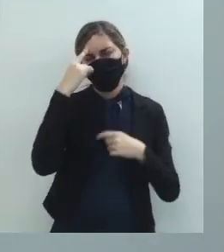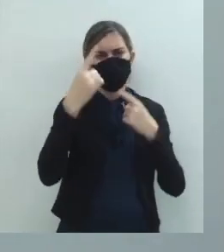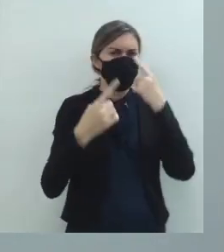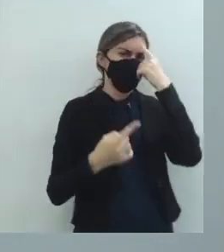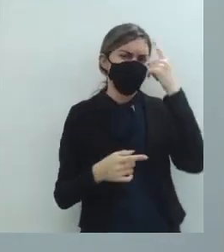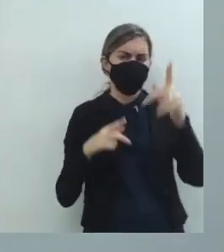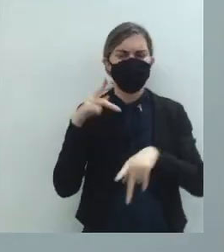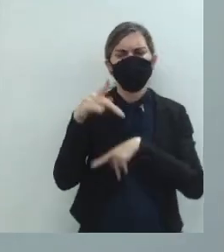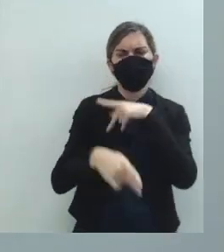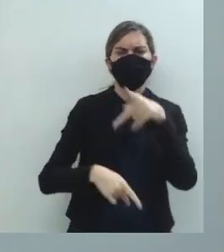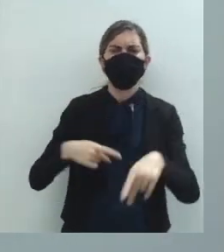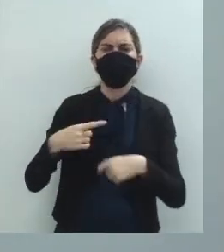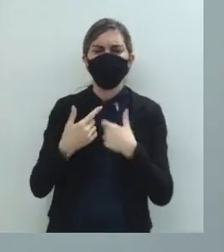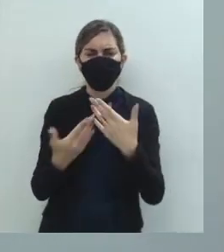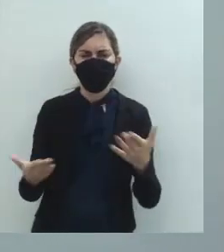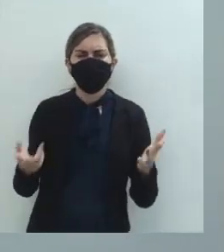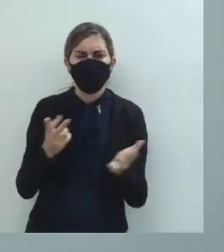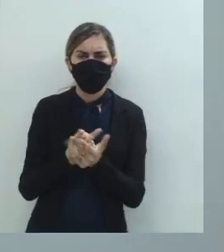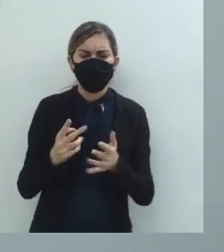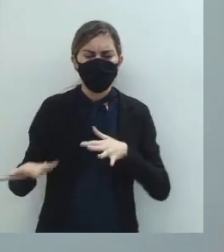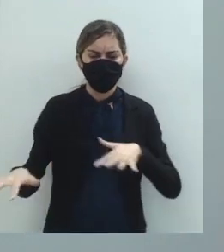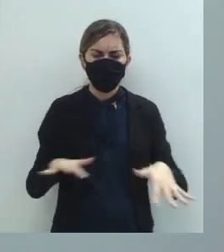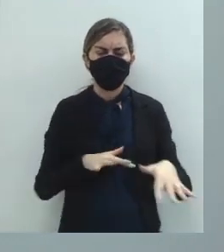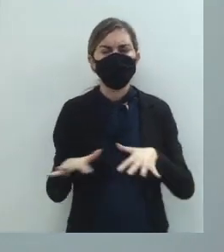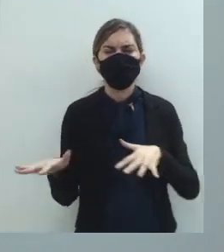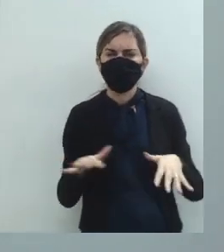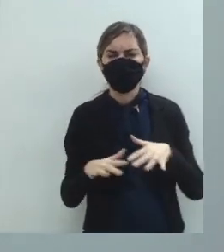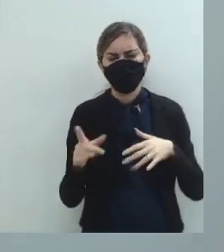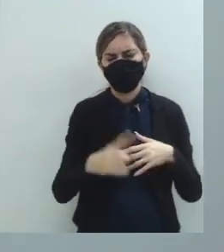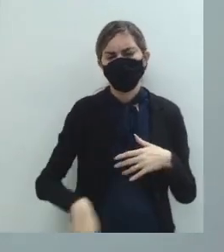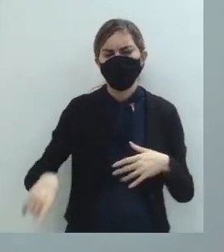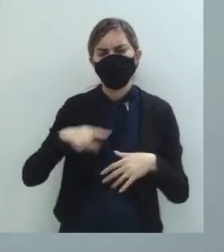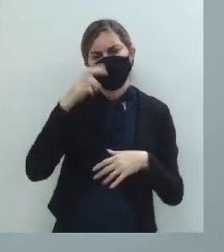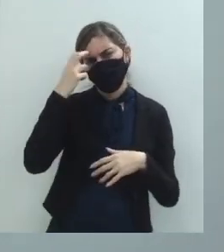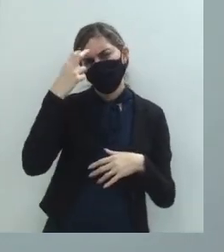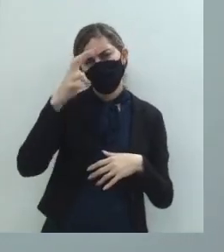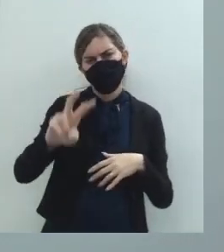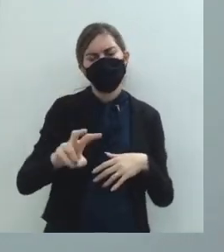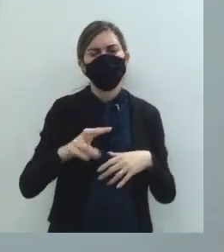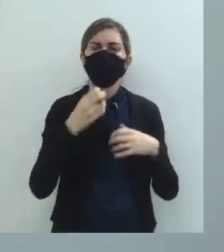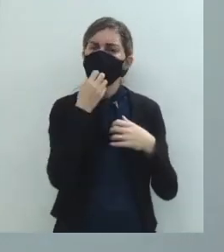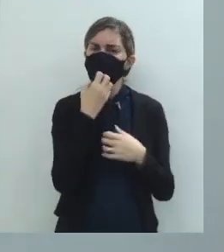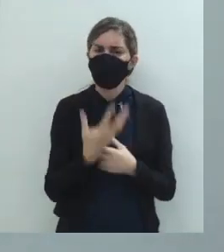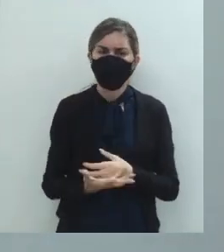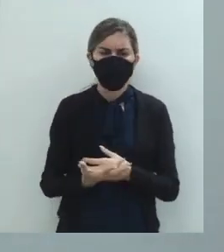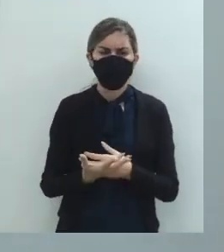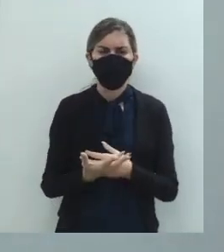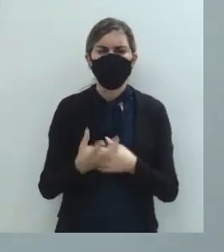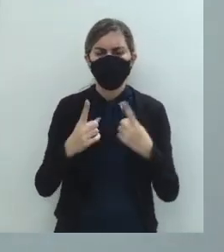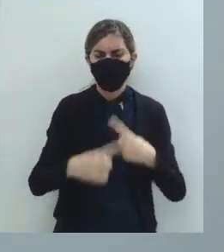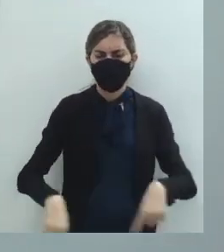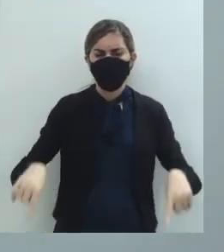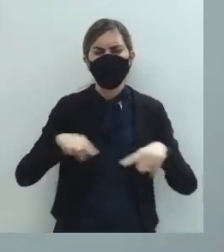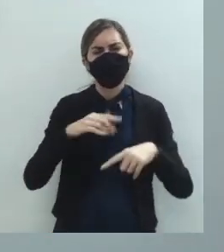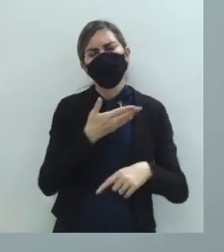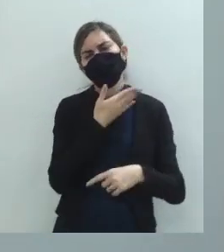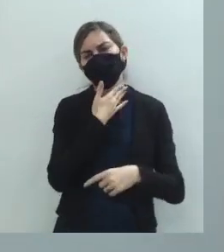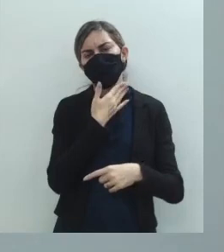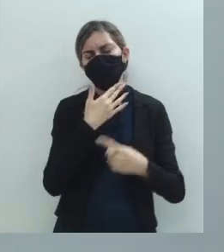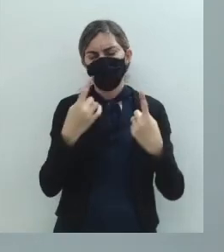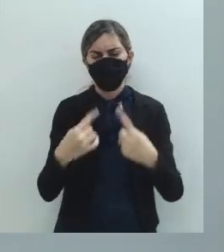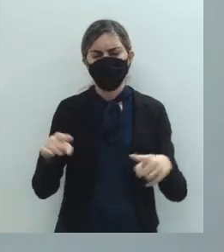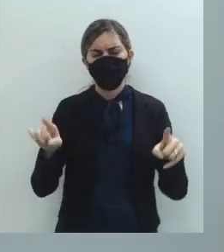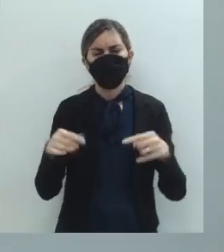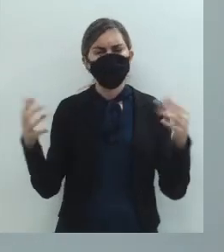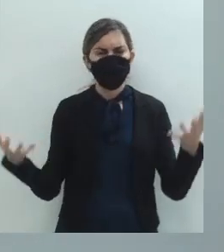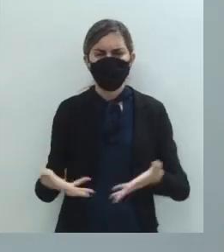grande público e assim tá sempre movimentando a nossa cultura. Bom, gente, nosso papo sobre música